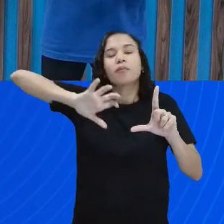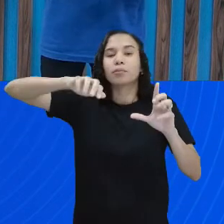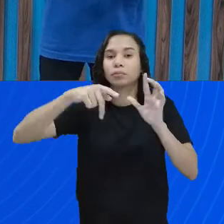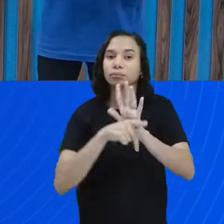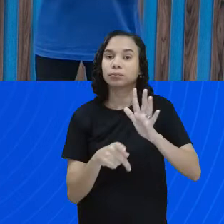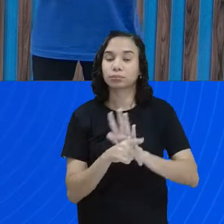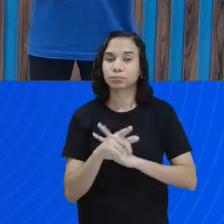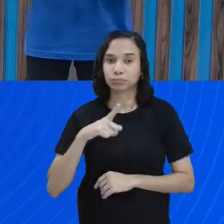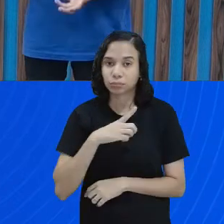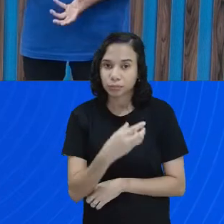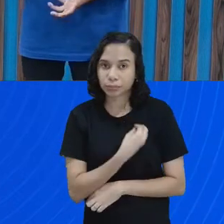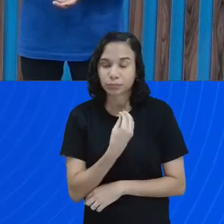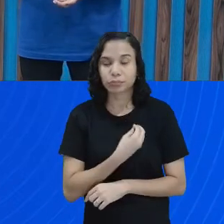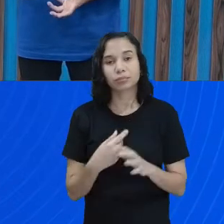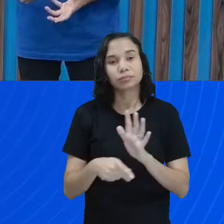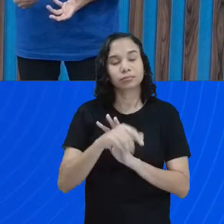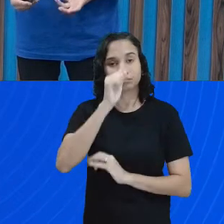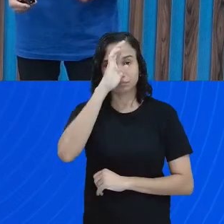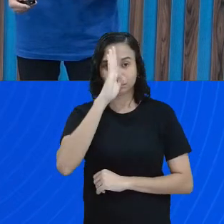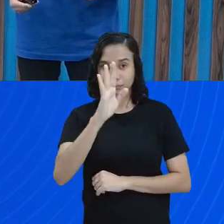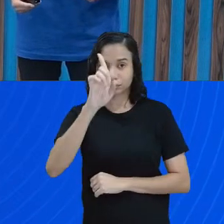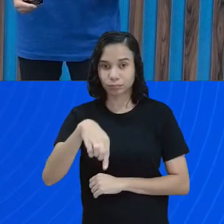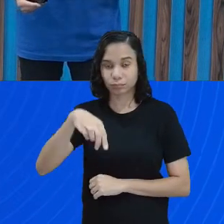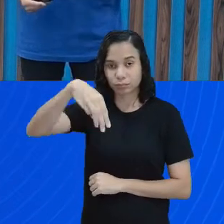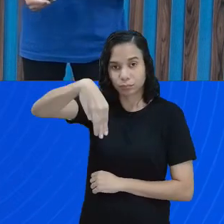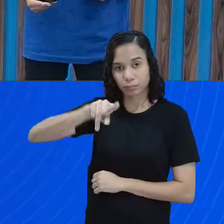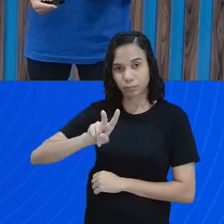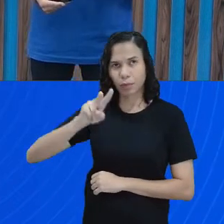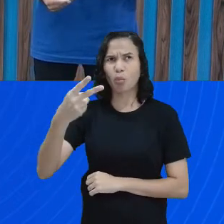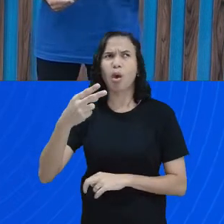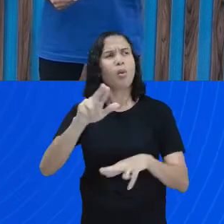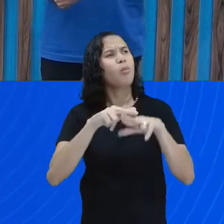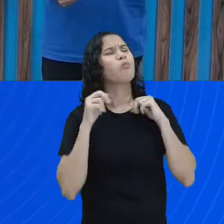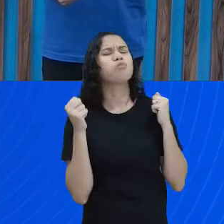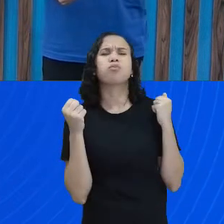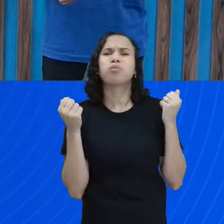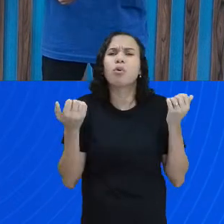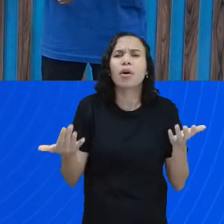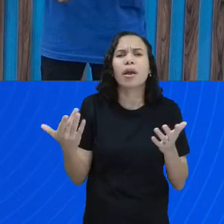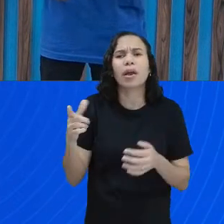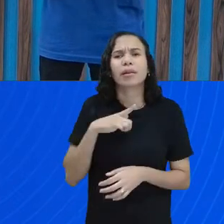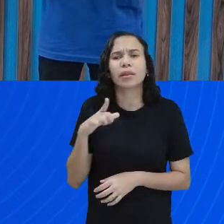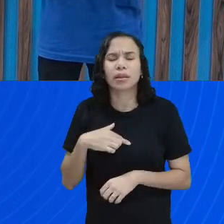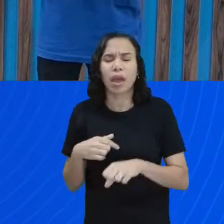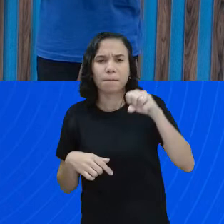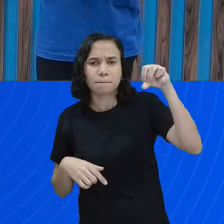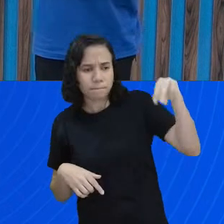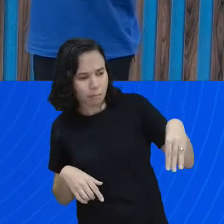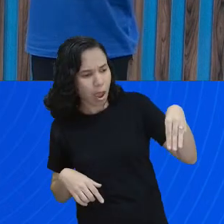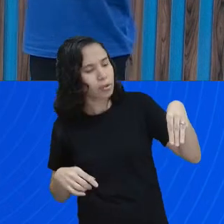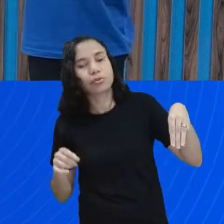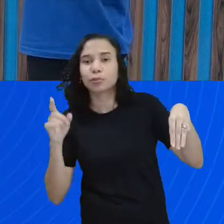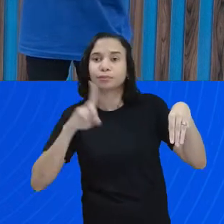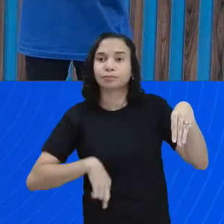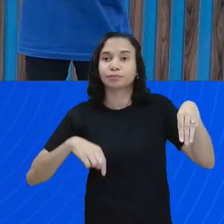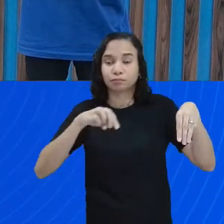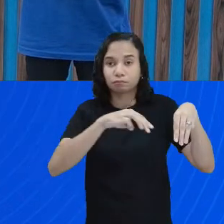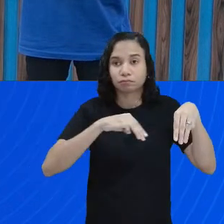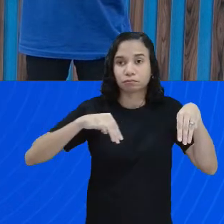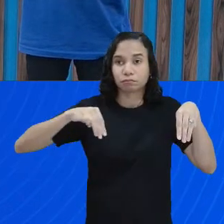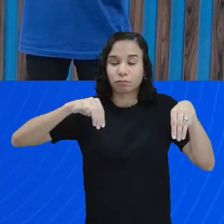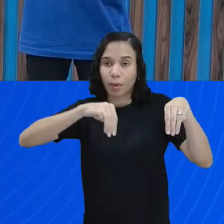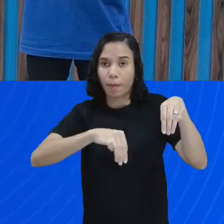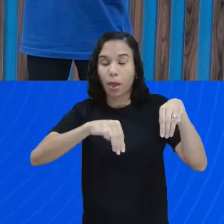da figura, e a unidade principal é metro quadrado. Por que, Ricardinho? Porque se eu tenho um metro num lado, uma dimensão, eu tenho um metro no